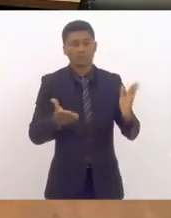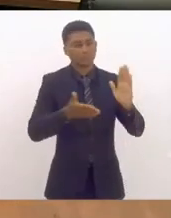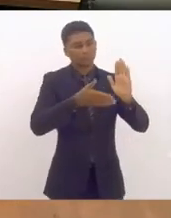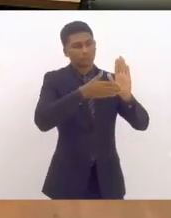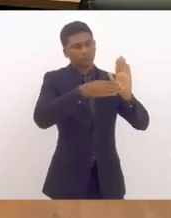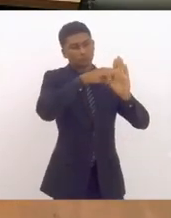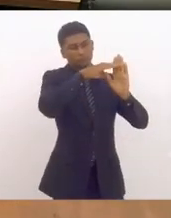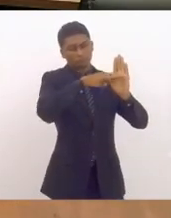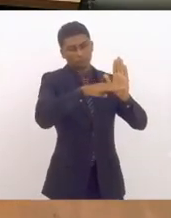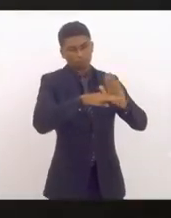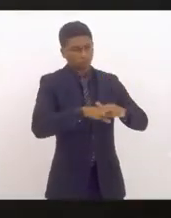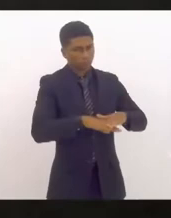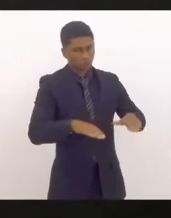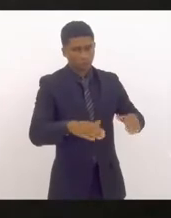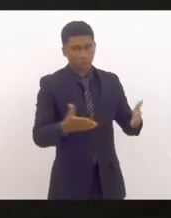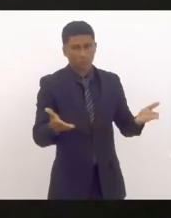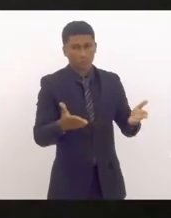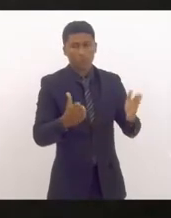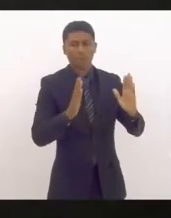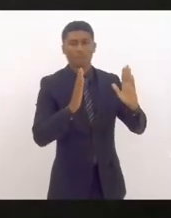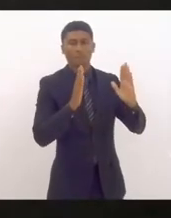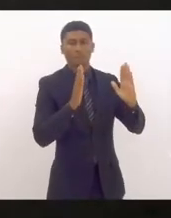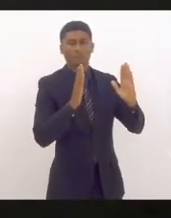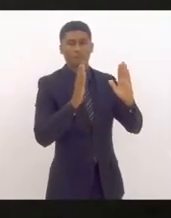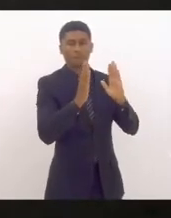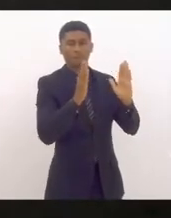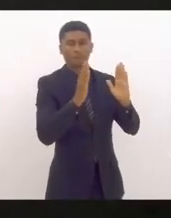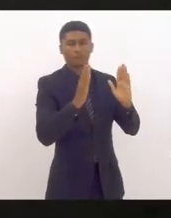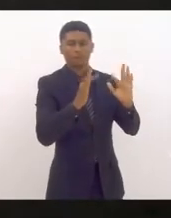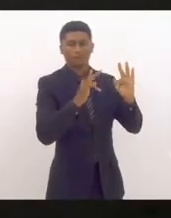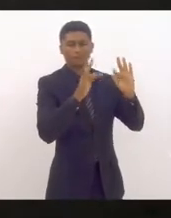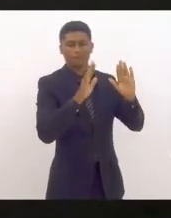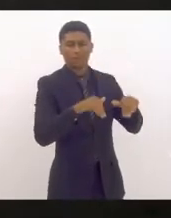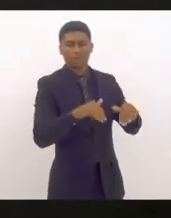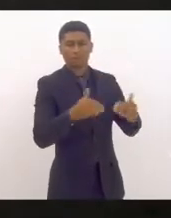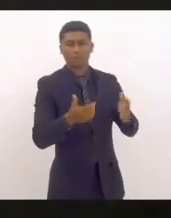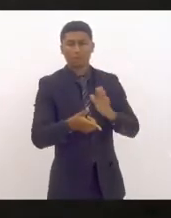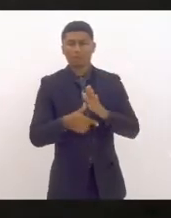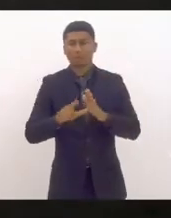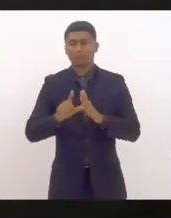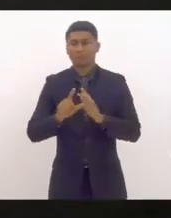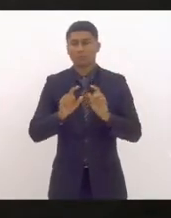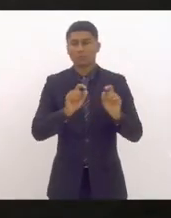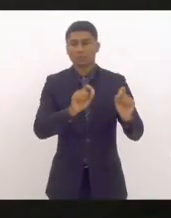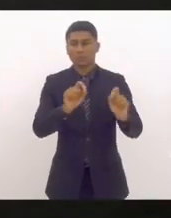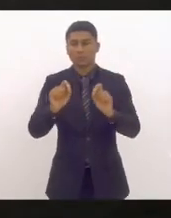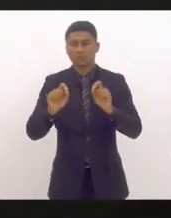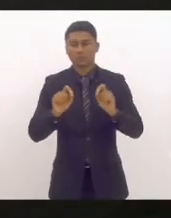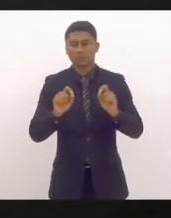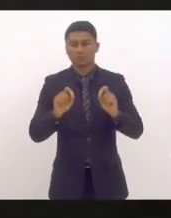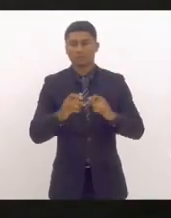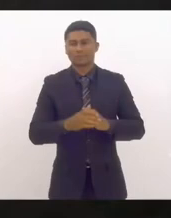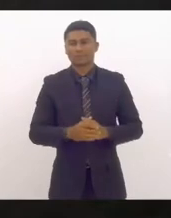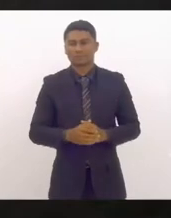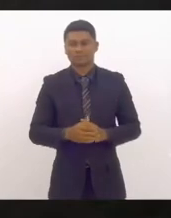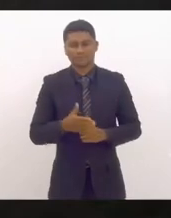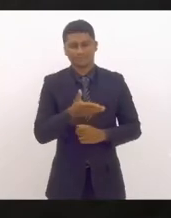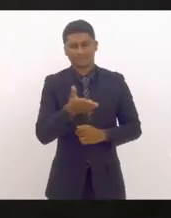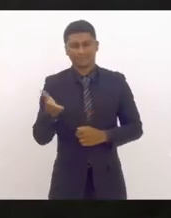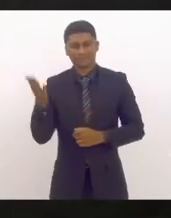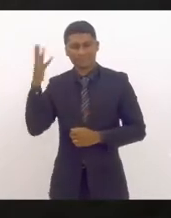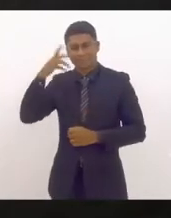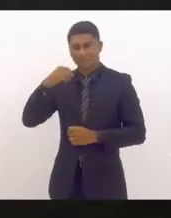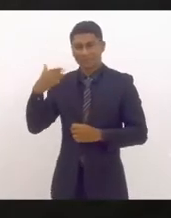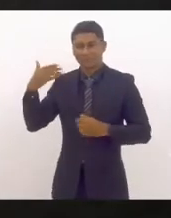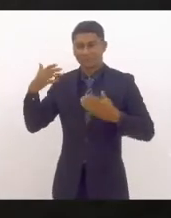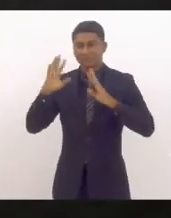dia. Passa-se ao expediente final antes, porém, está bacana aí vocês aí atrás. Há sobre a